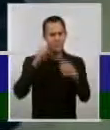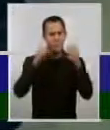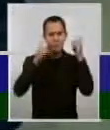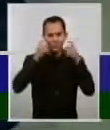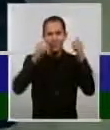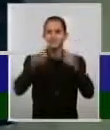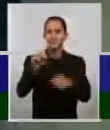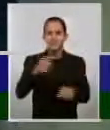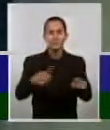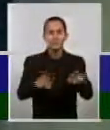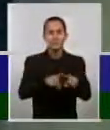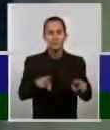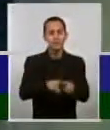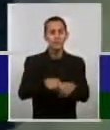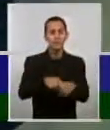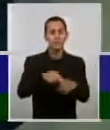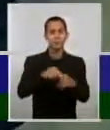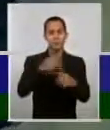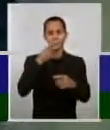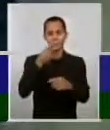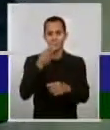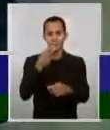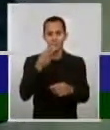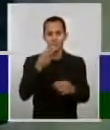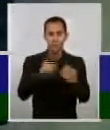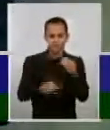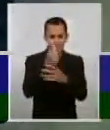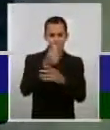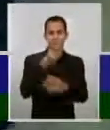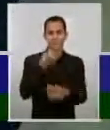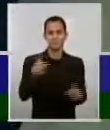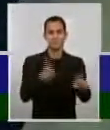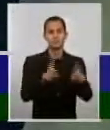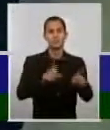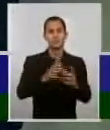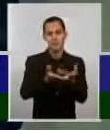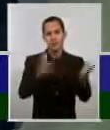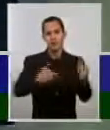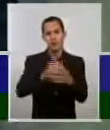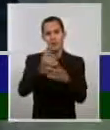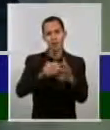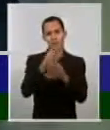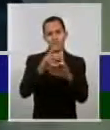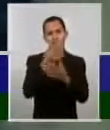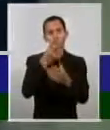bem precioso. Não falo isso a primeira vez, muita gente já ouviu falar,